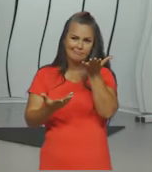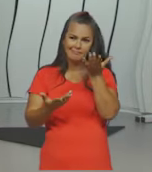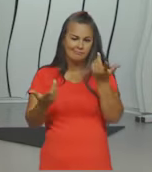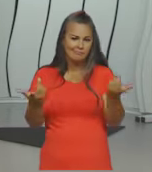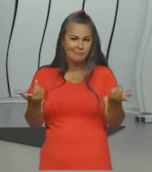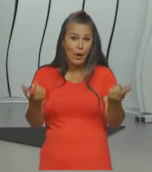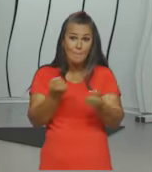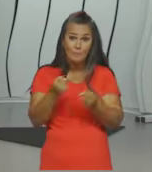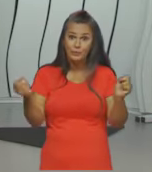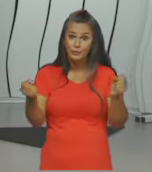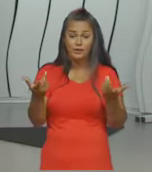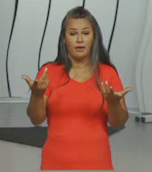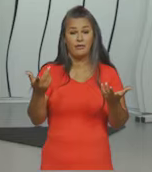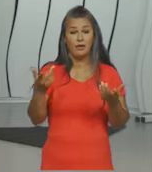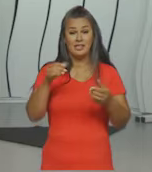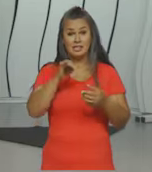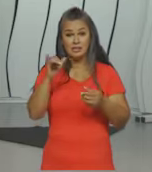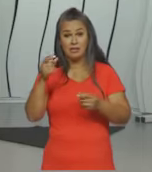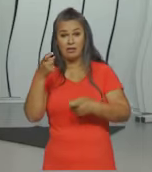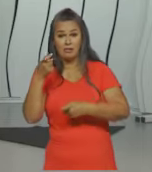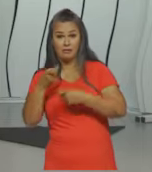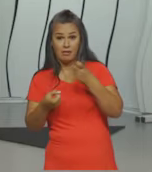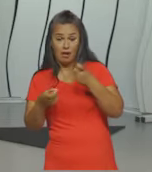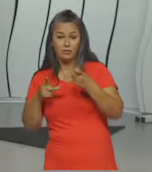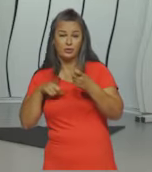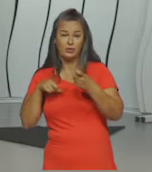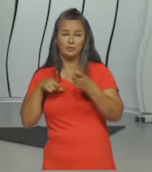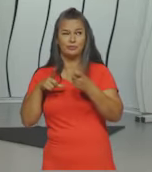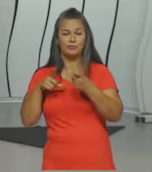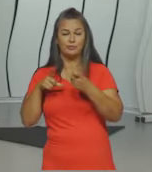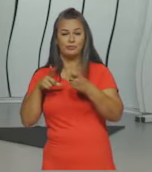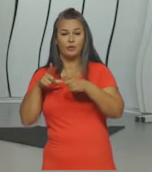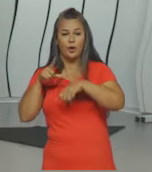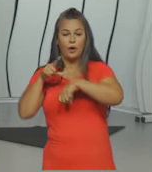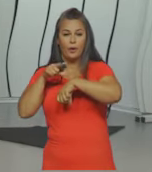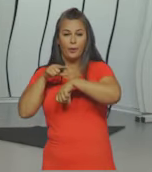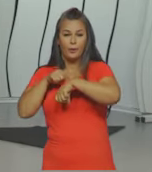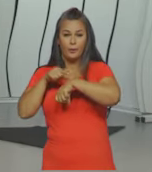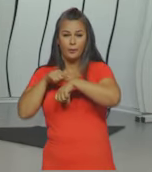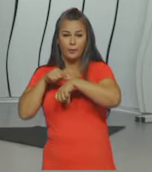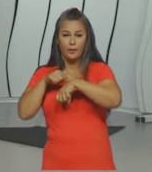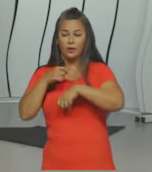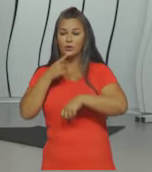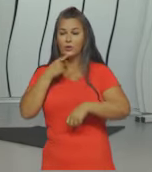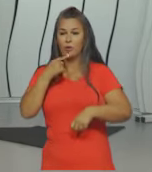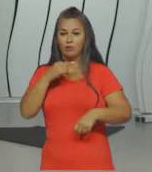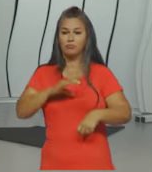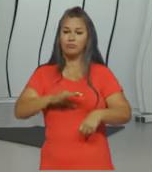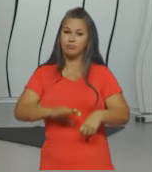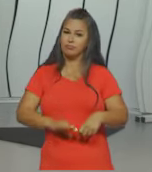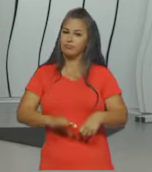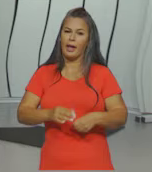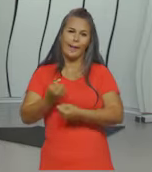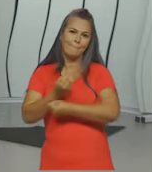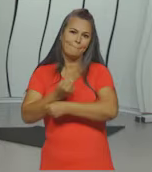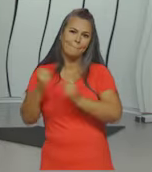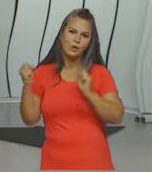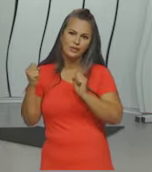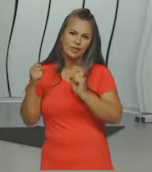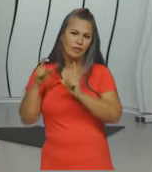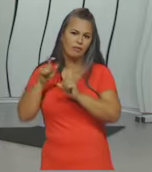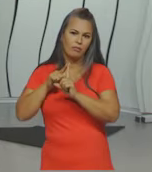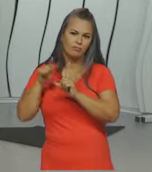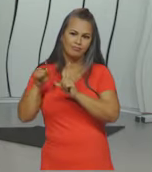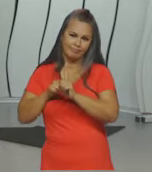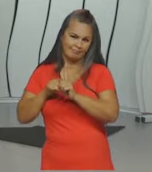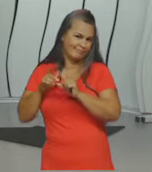praticamente impossível de engravidar, tá? Às vezes sai um sangramento na época ovulatória que a pessoa confunde com menstruação, tá? Então,